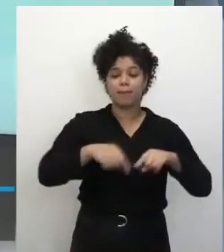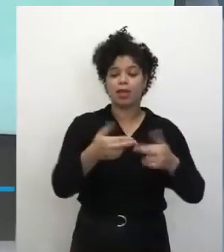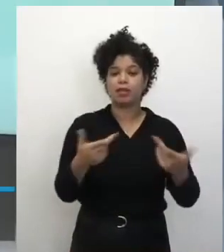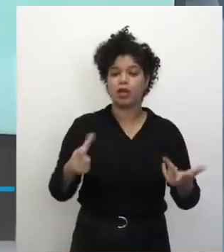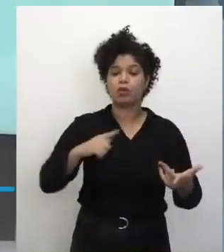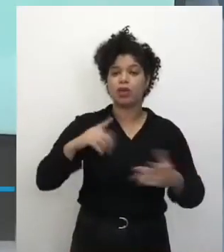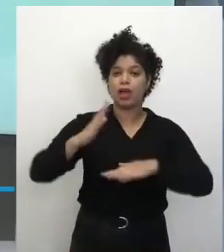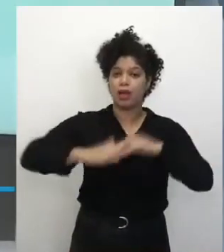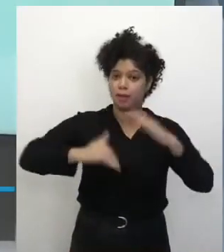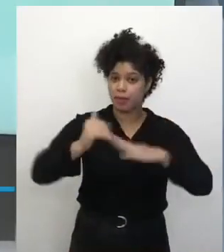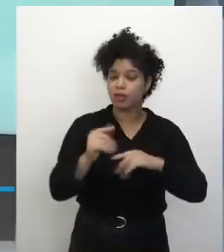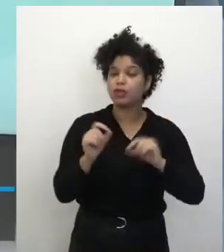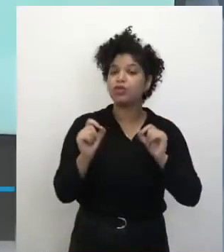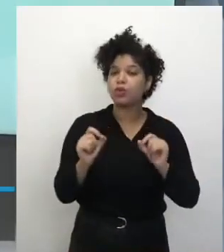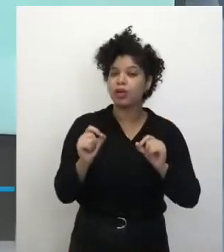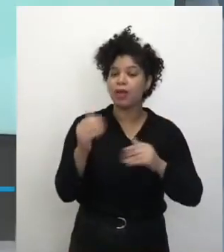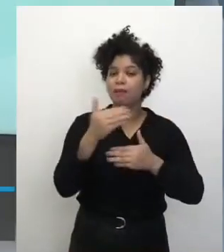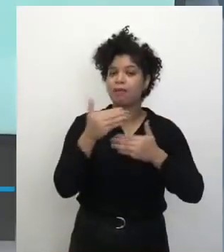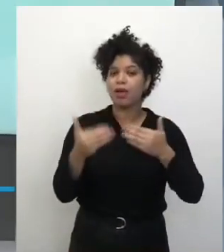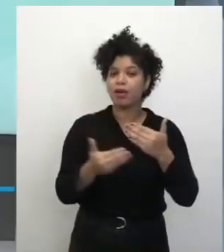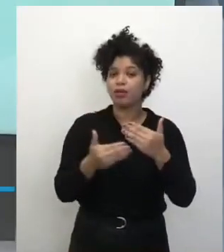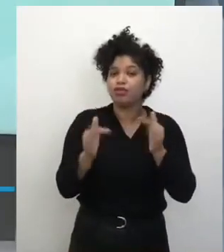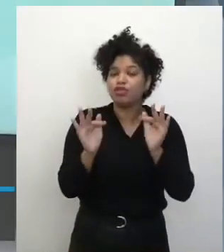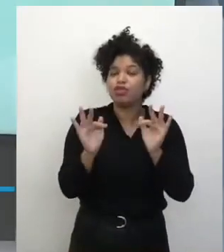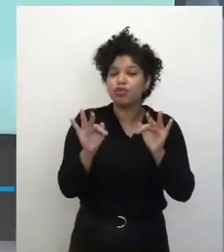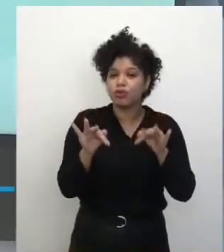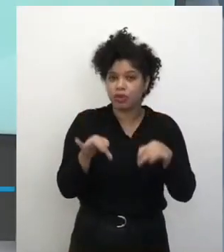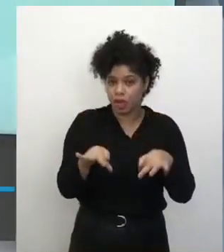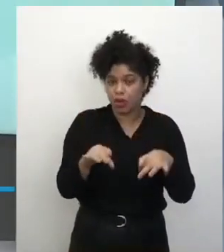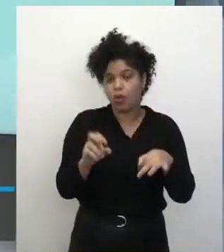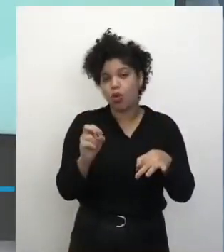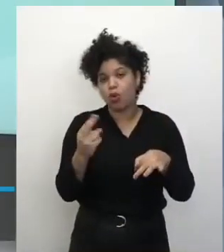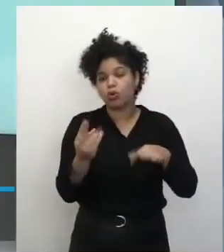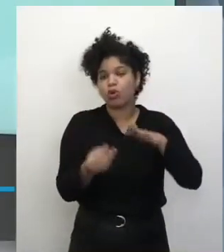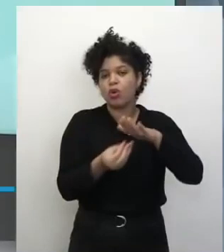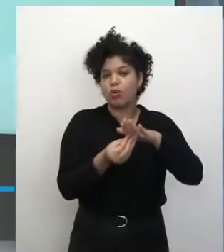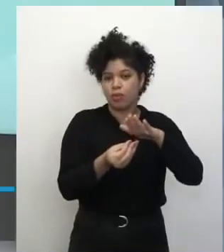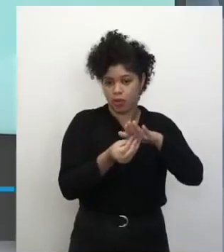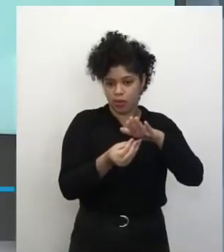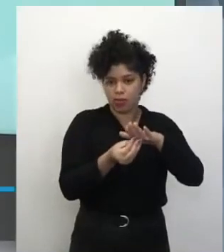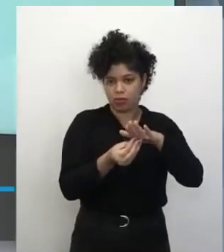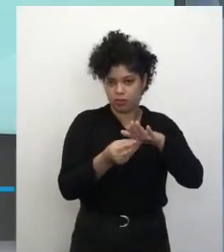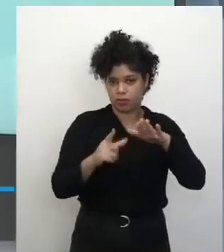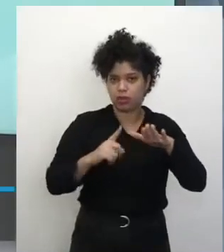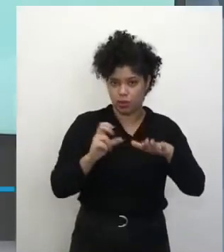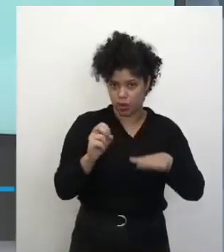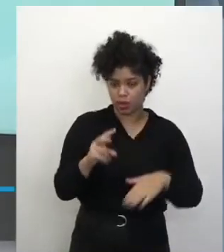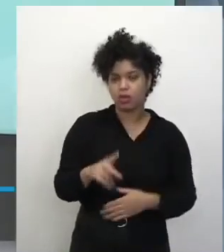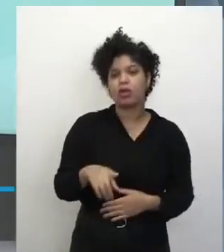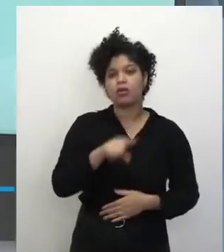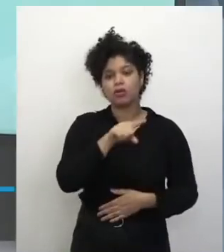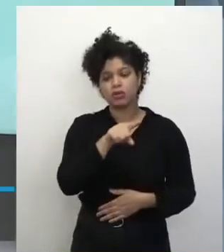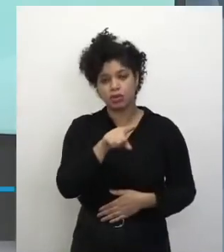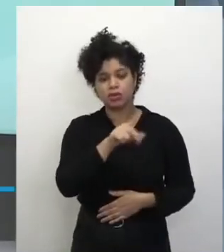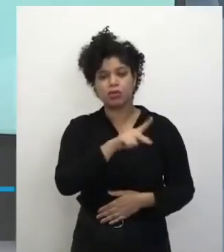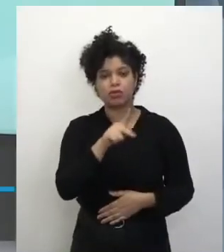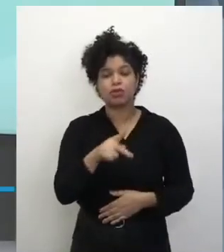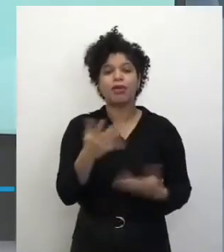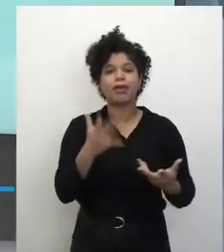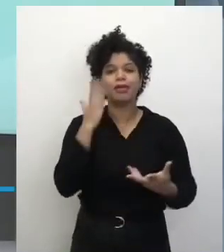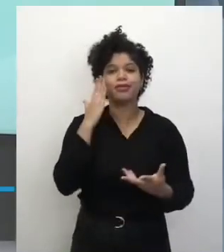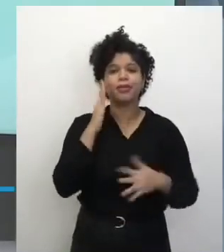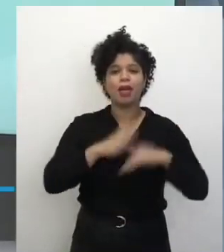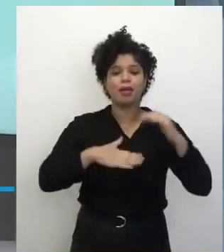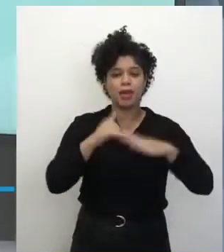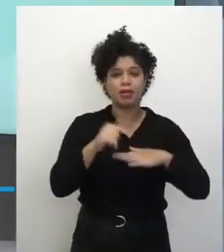a habilidade e os objetivos da aula estão lá no repositório, nesse PPT, no final, tá bom? Então você, professor, que quiser saber a habilidade, precisar